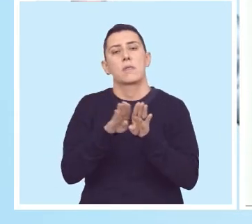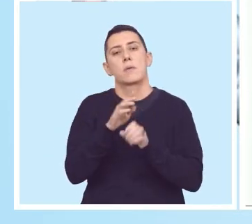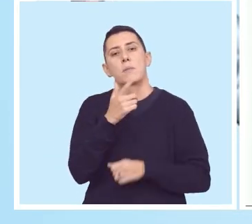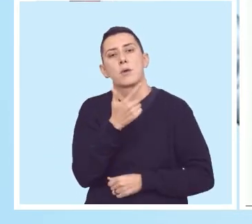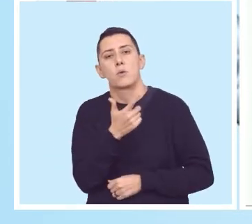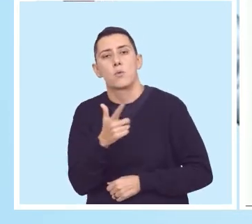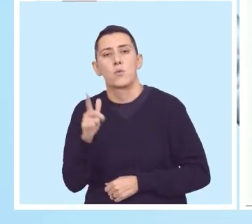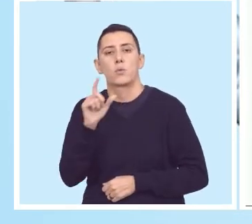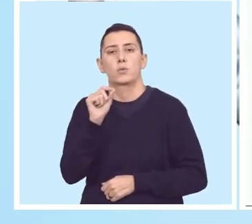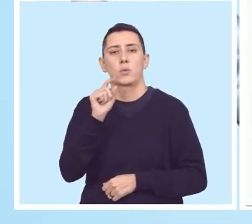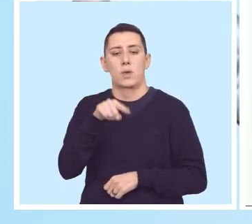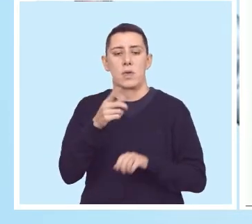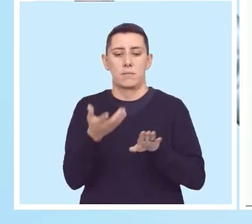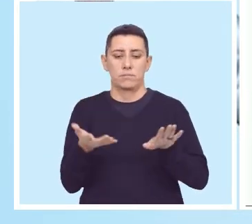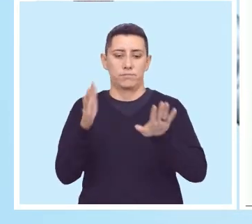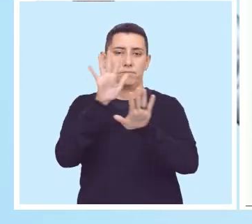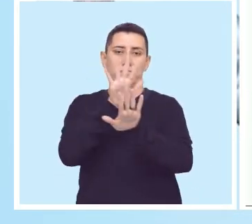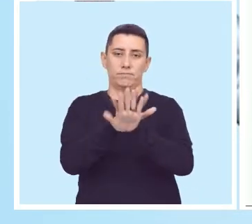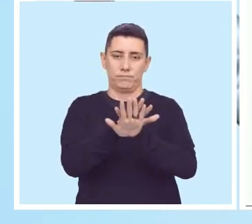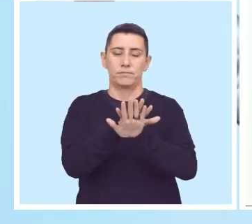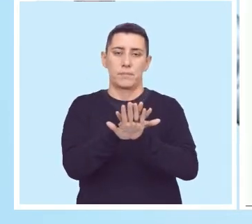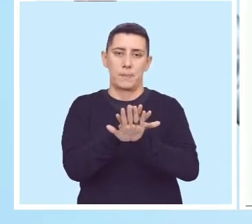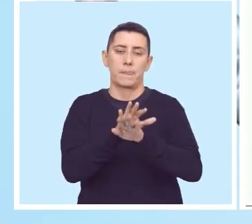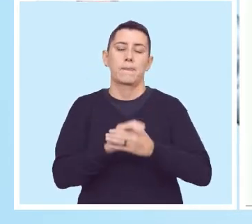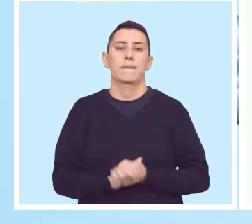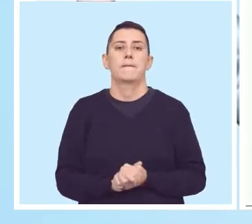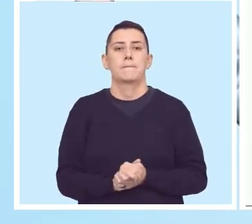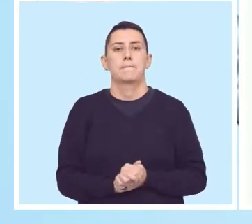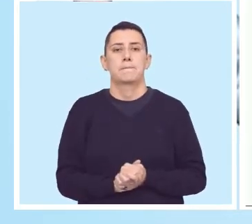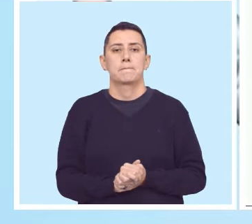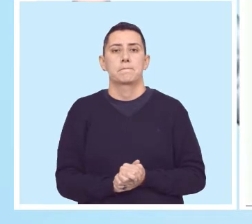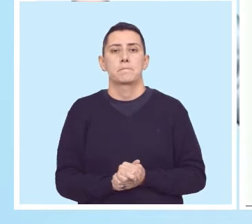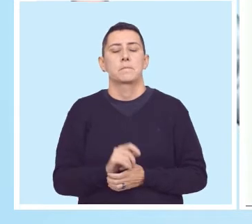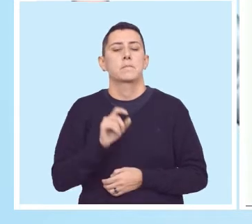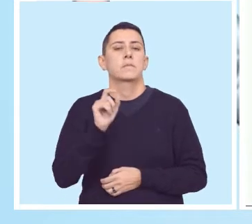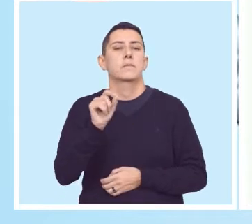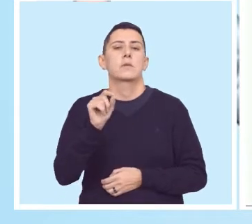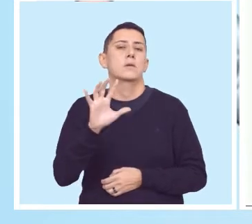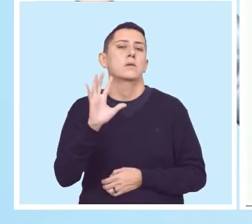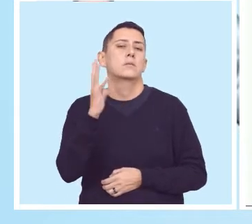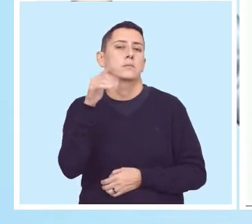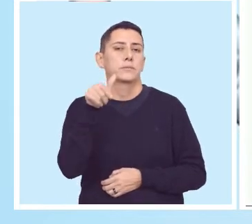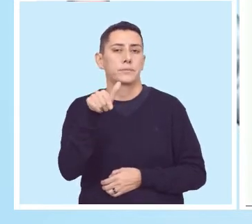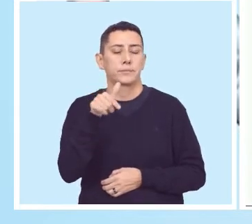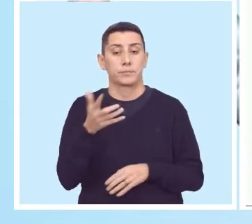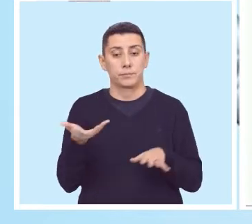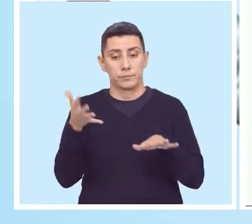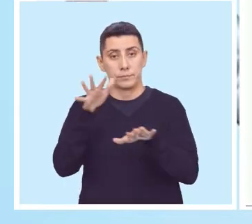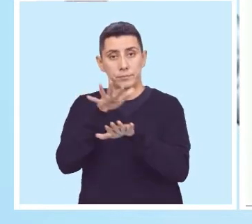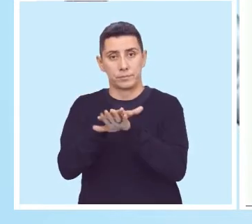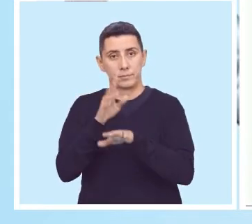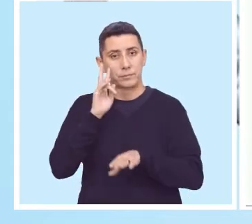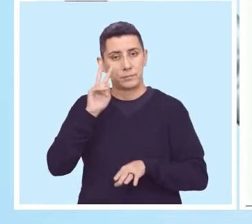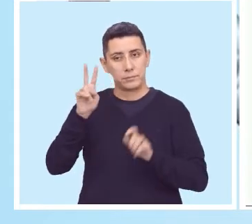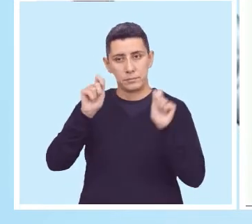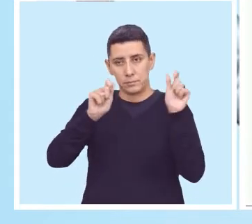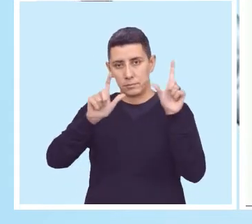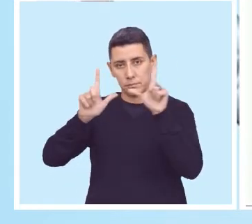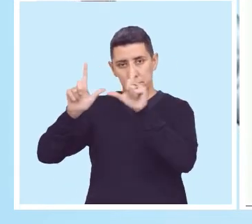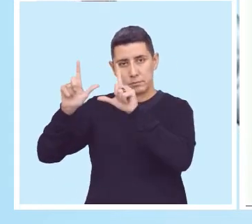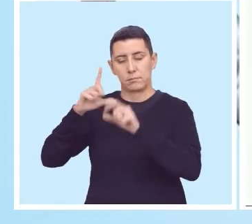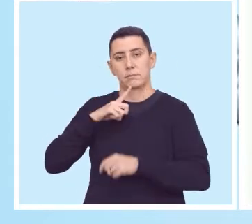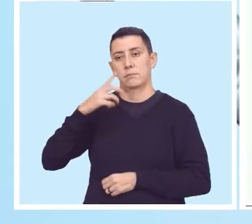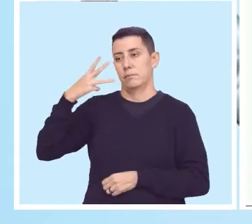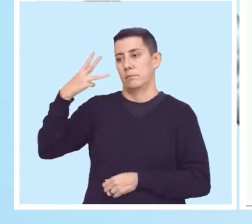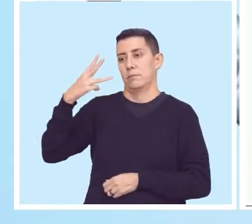módulo de sobreposição. Basicamente, o que acontece é o seguinte: aqui na imagem da direita, a gente consegue observar 3